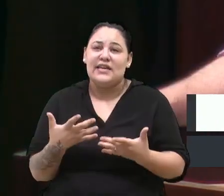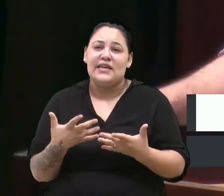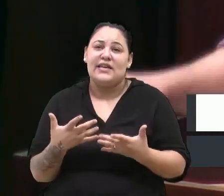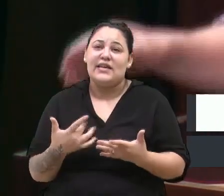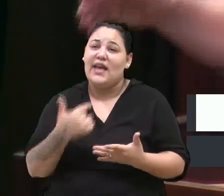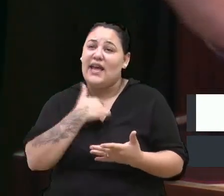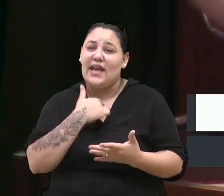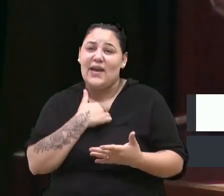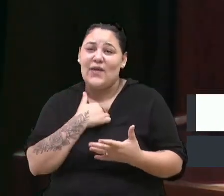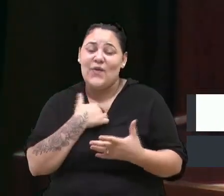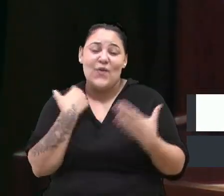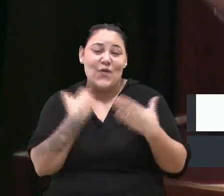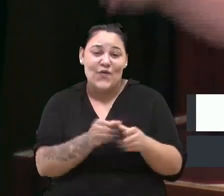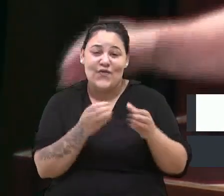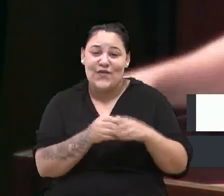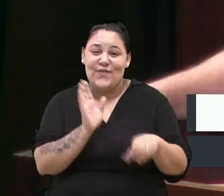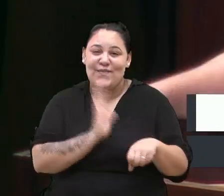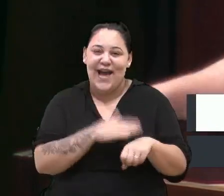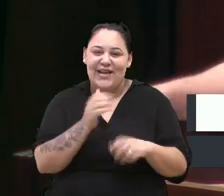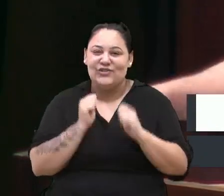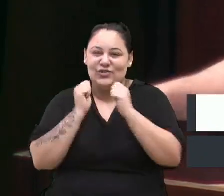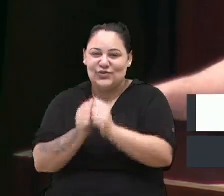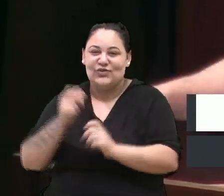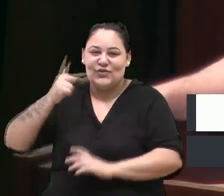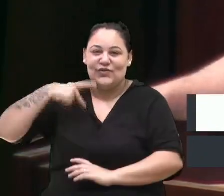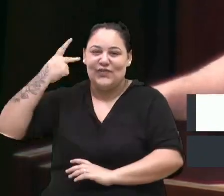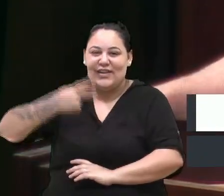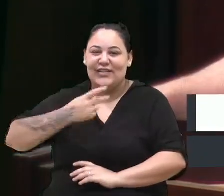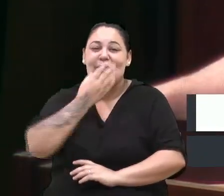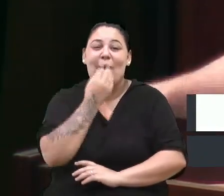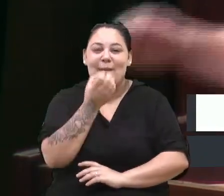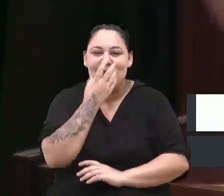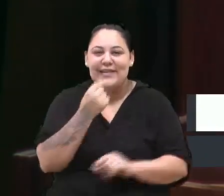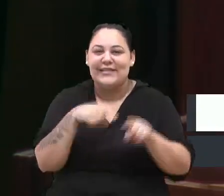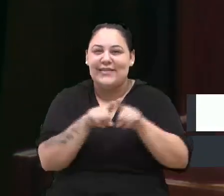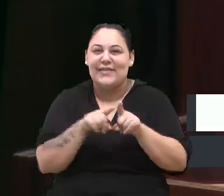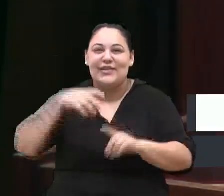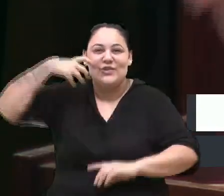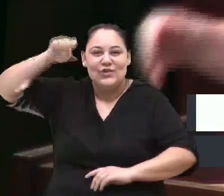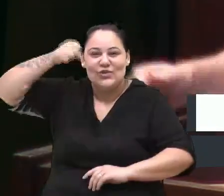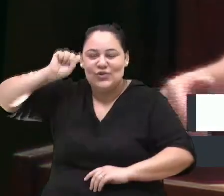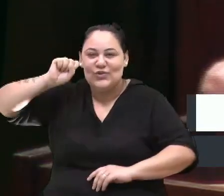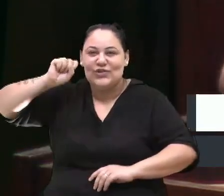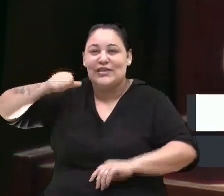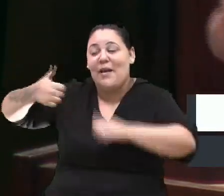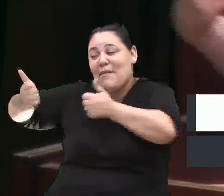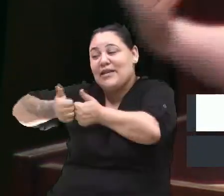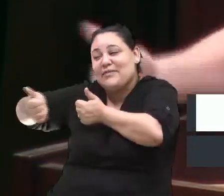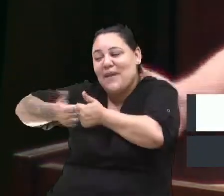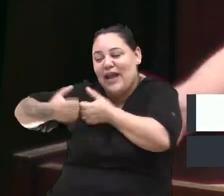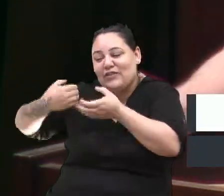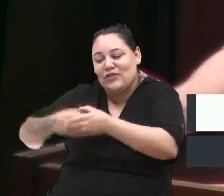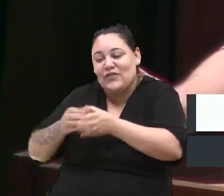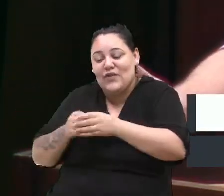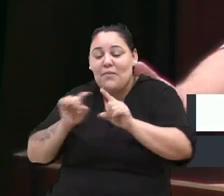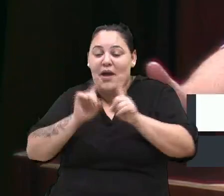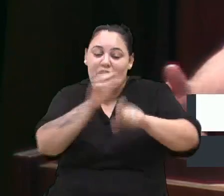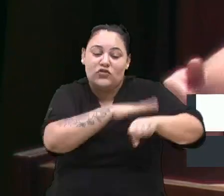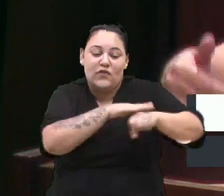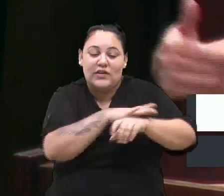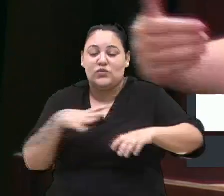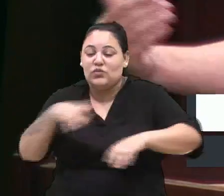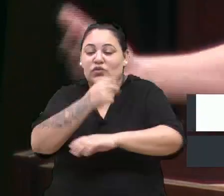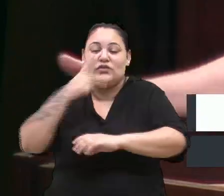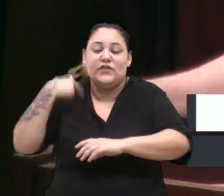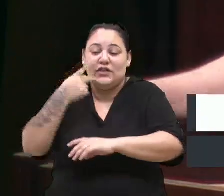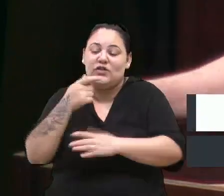Eu convivo mais ao lado do vereador Camilles, ali, do vereador Xuxa, que estão ao nosso lado aqui, mas a gente conversa com todos os vereadores. A gente procura